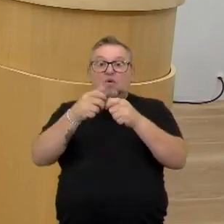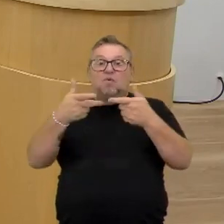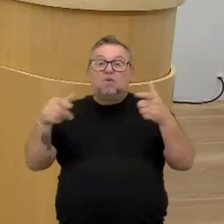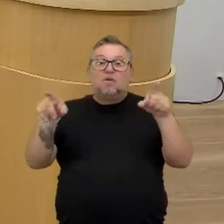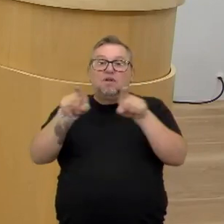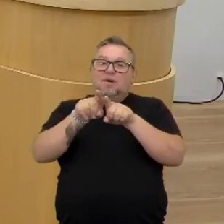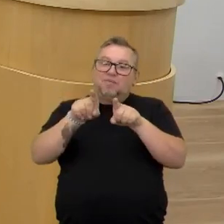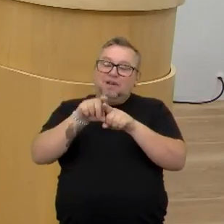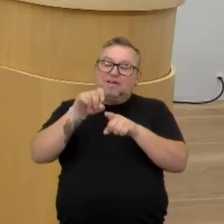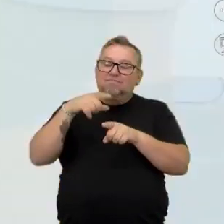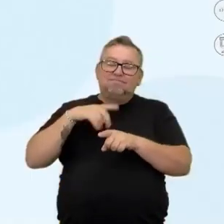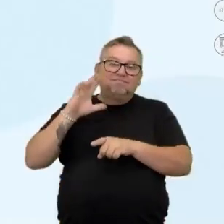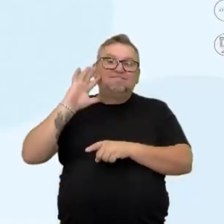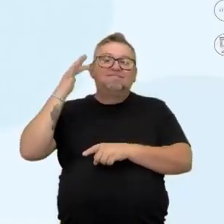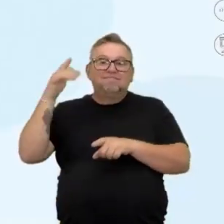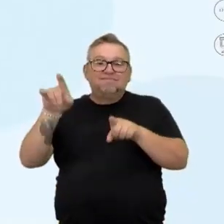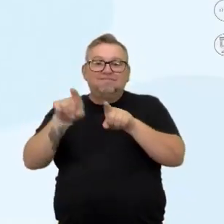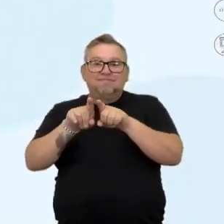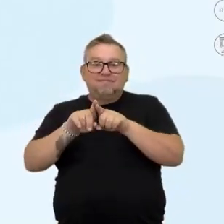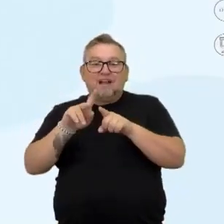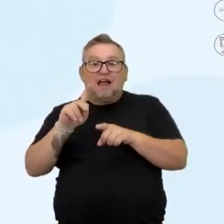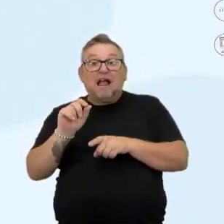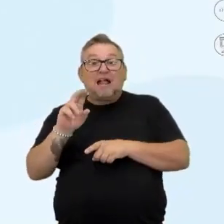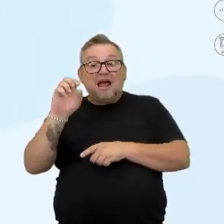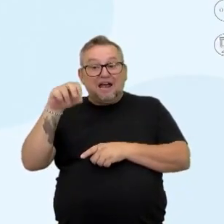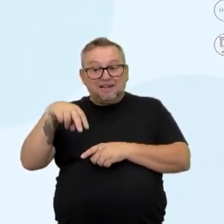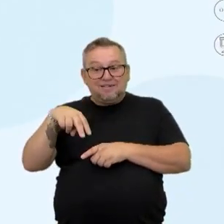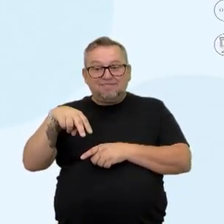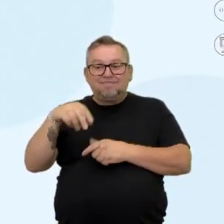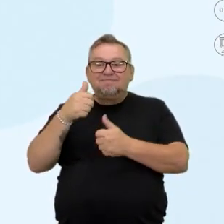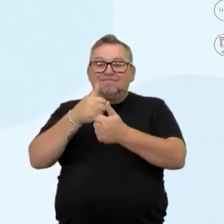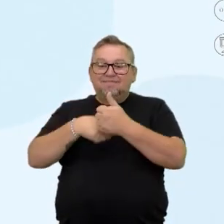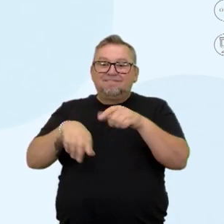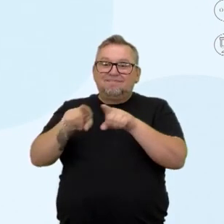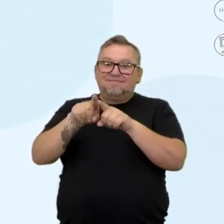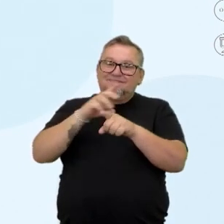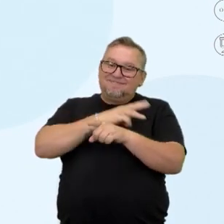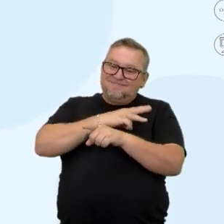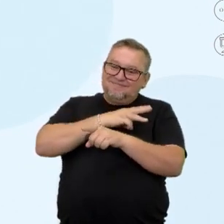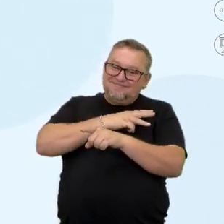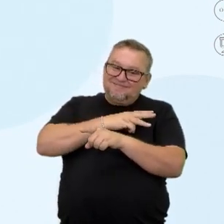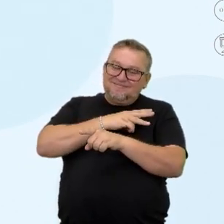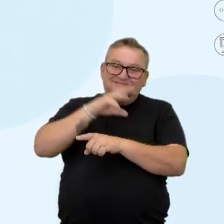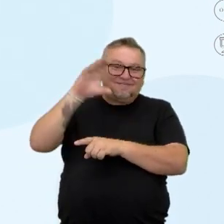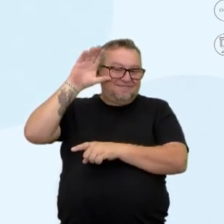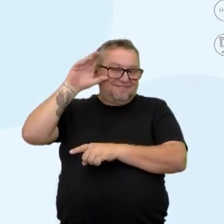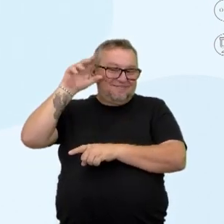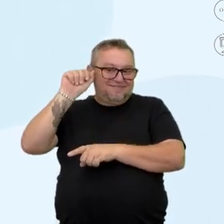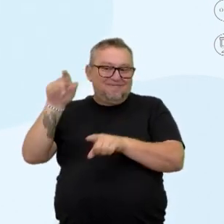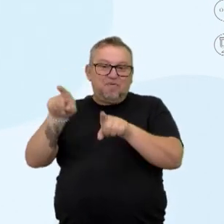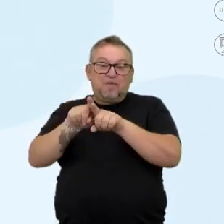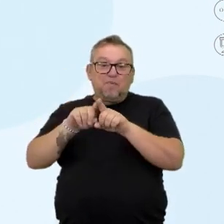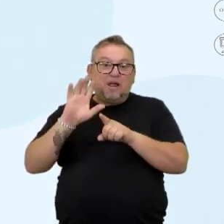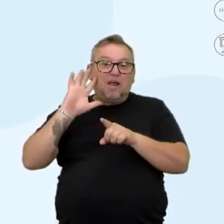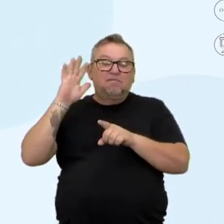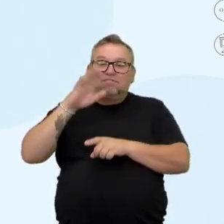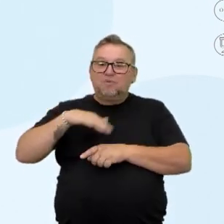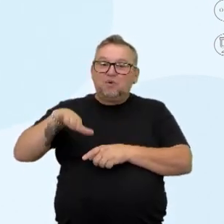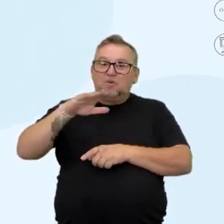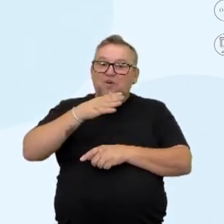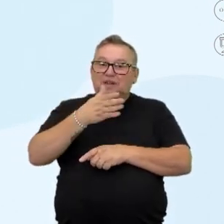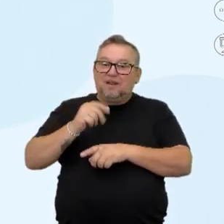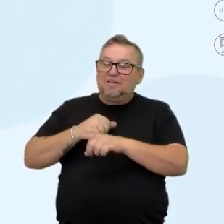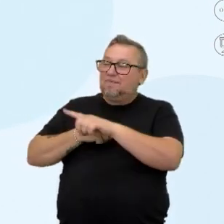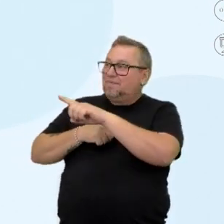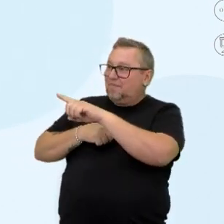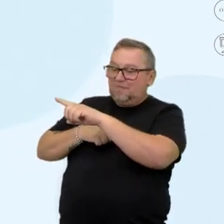produção, porque sem aula a aula não acontece, a Karen aqui nos acompanhando também, o Sidney e o André, porque a aula acontece com todos vocês